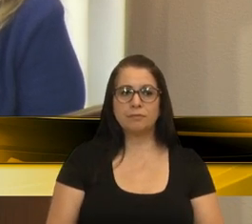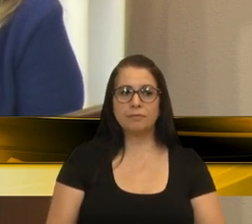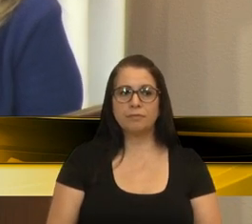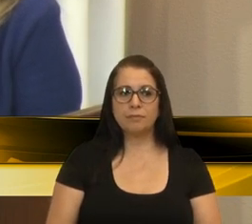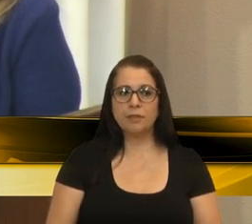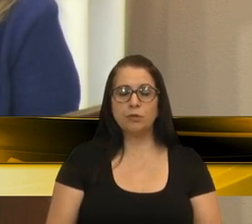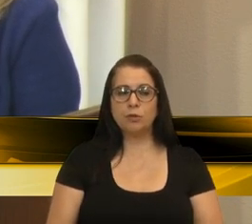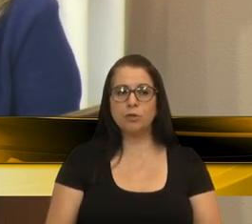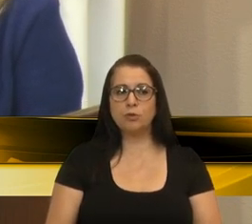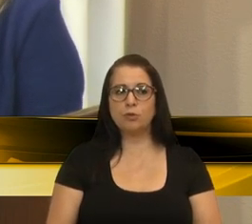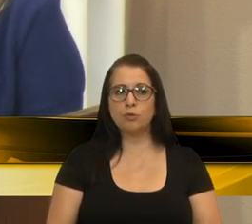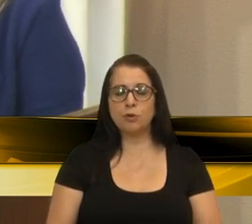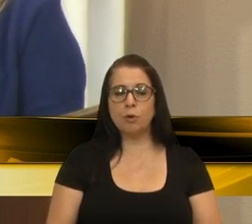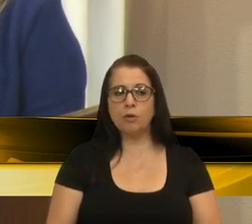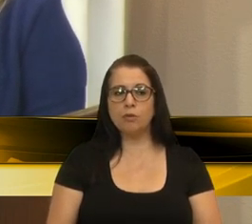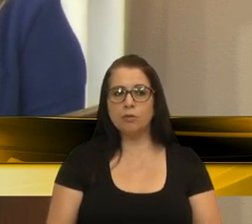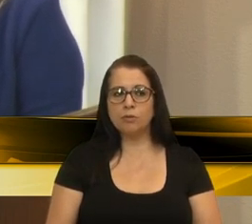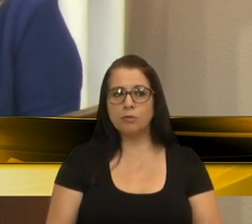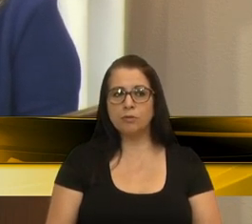coletiva.